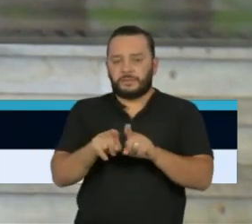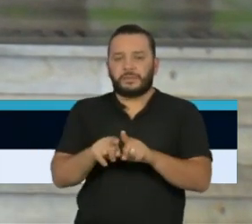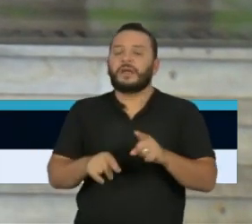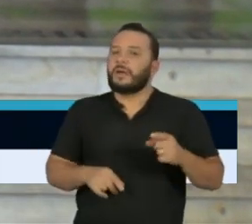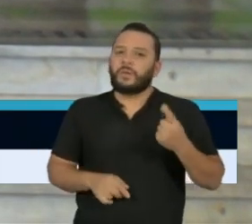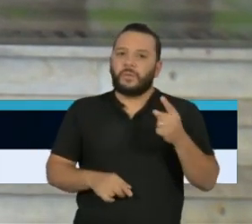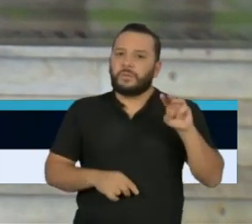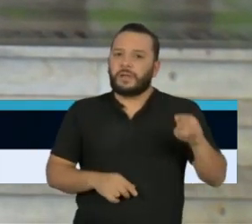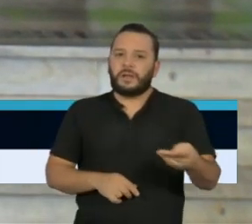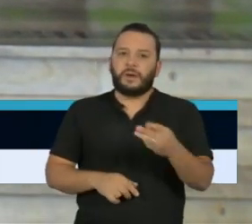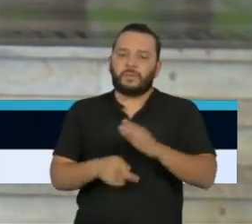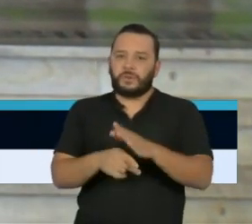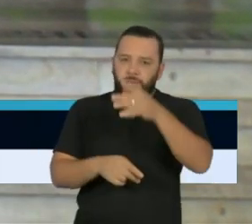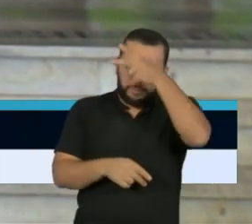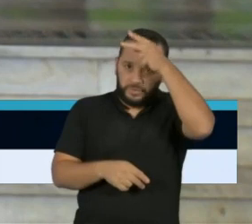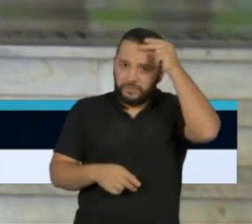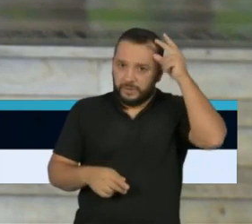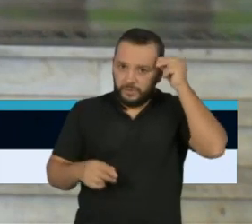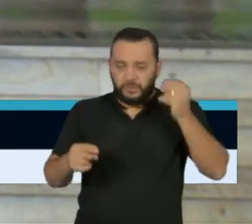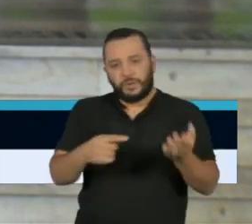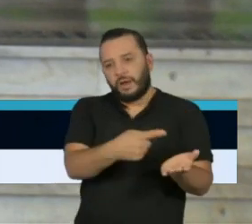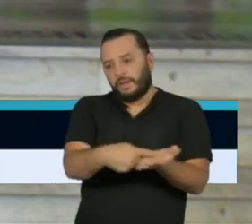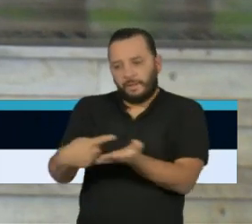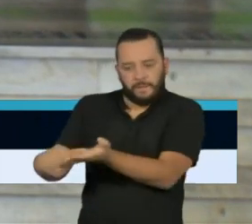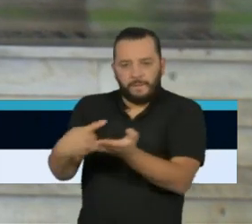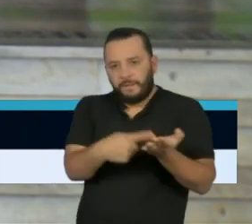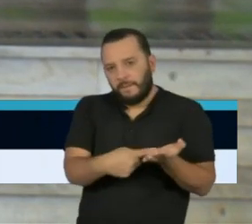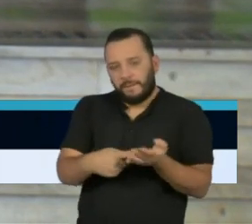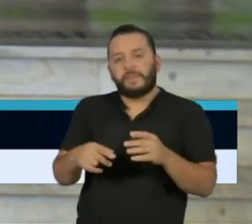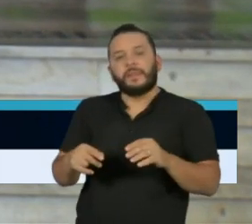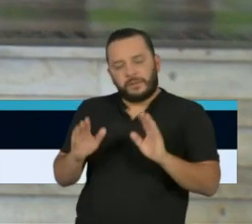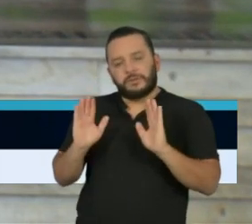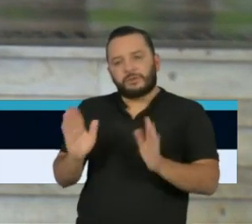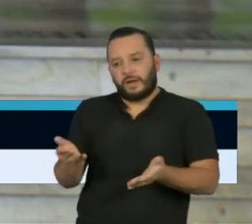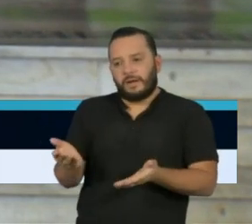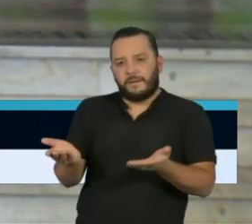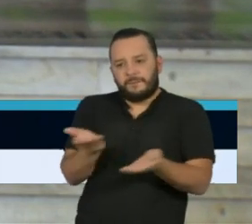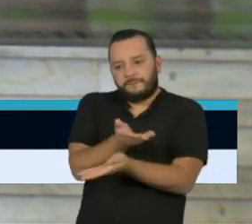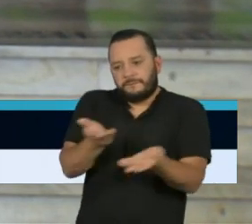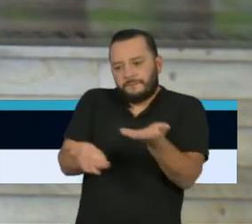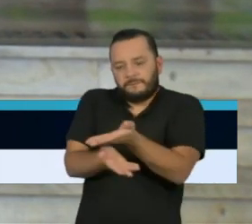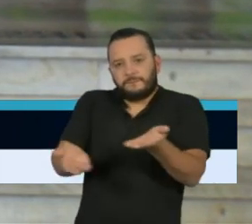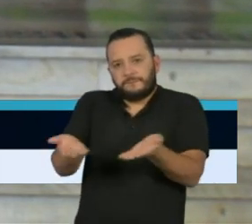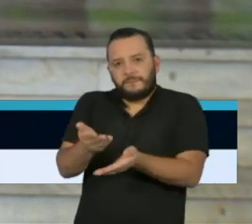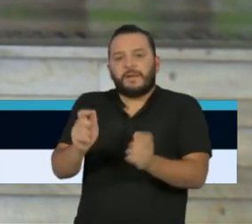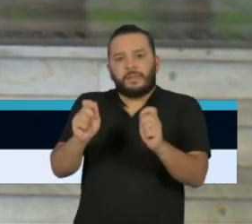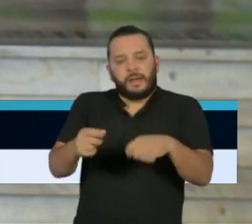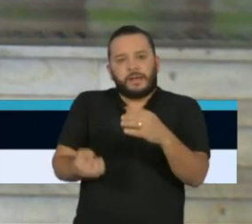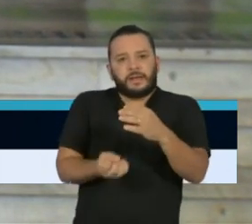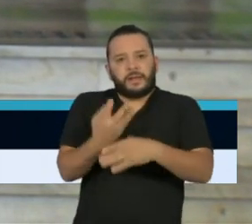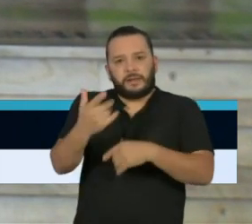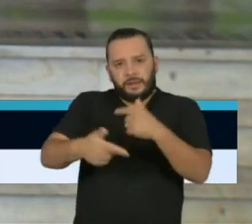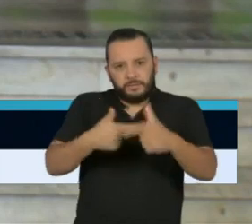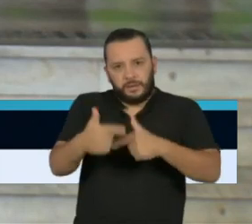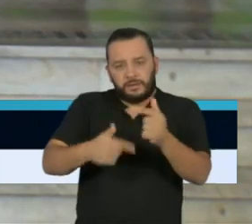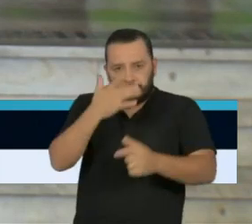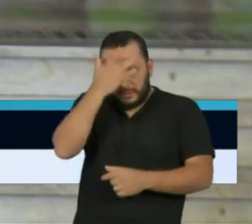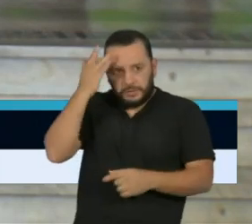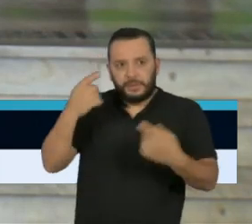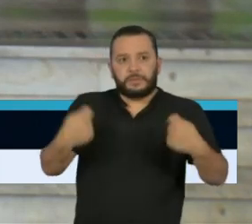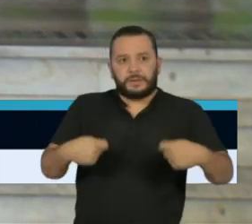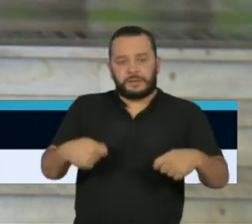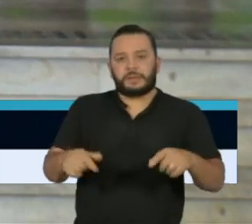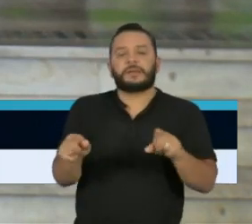e coordenada entre a prefeitura de São Paulo e o estado de São Paulo, para que nós possamos gerar emprego para quem precisa e dar